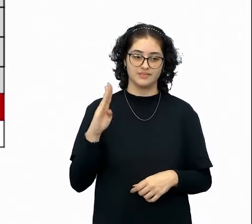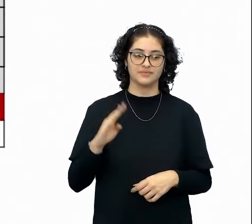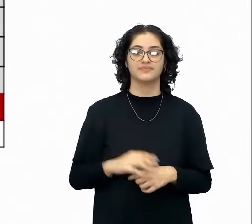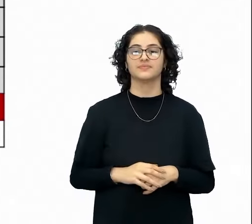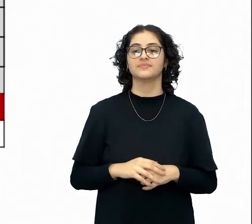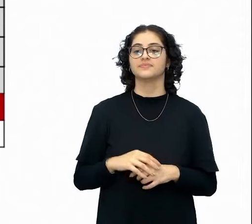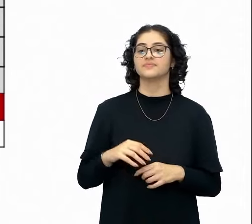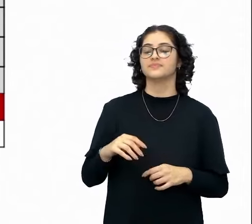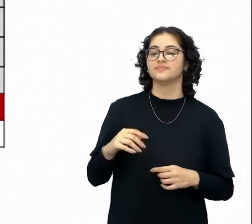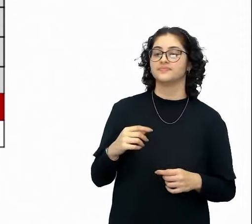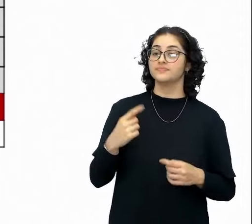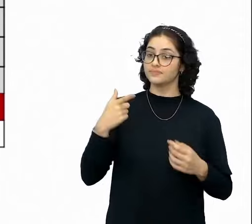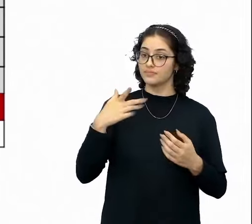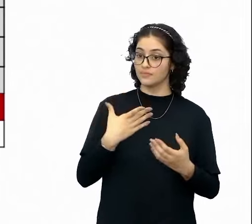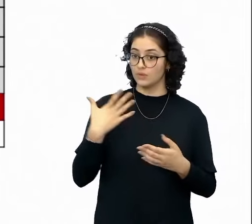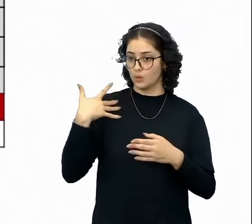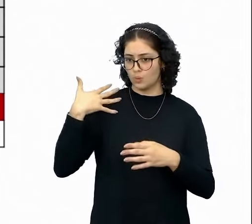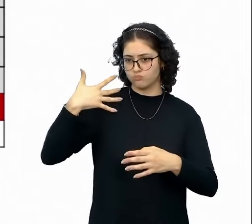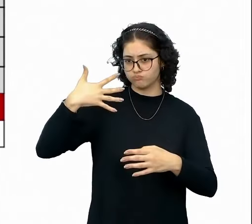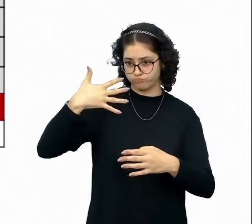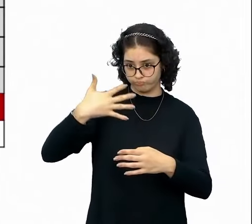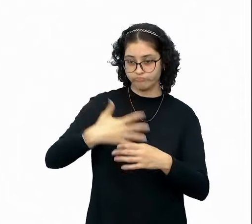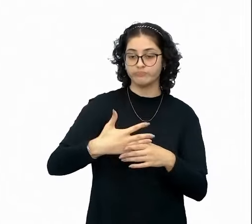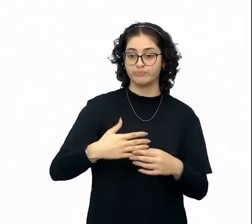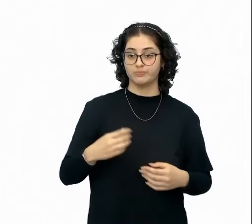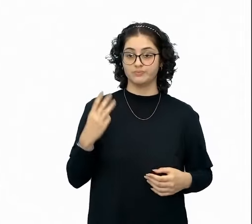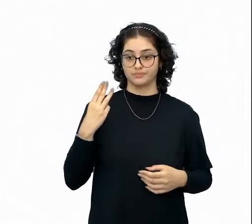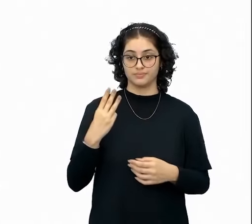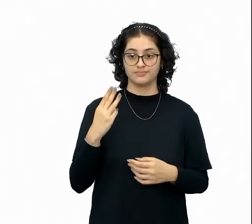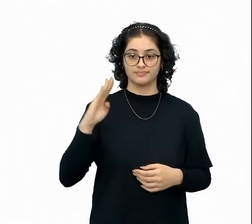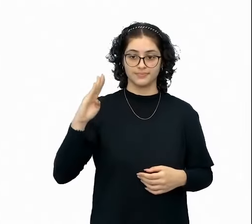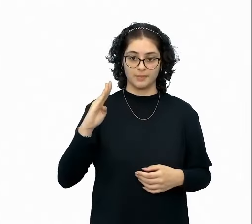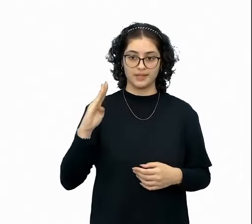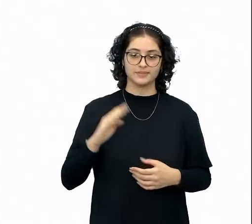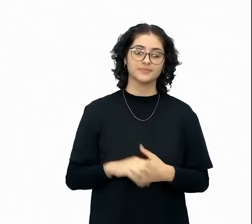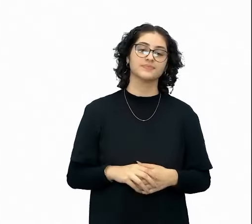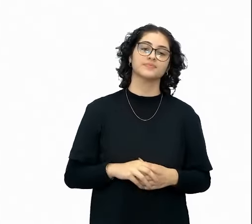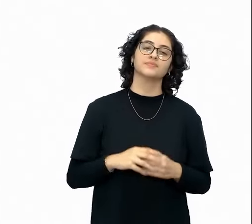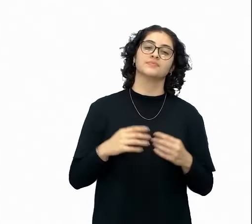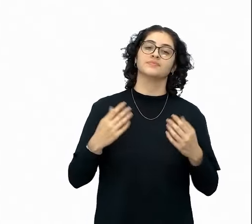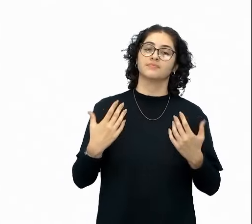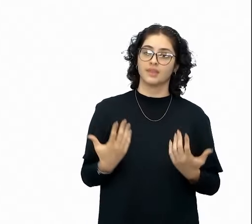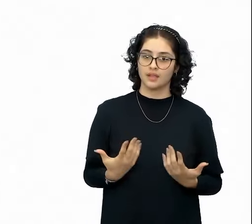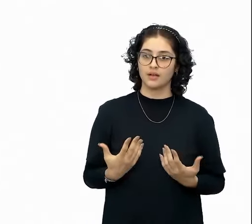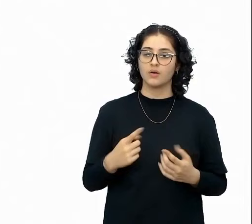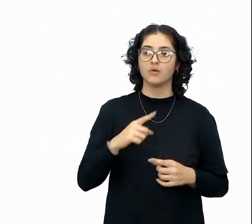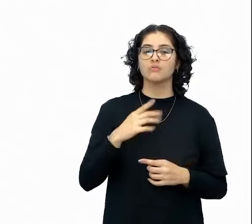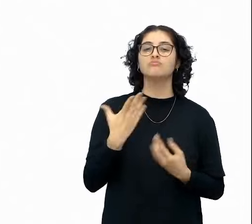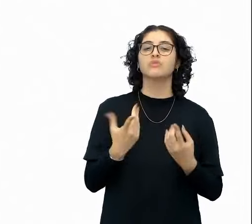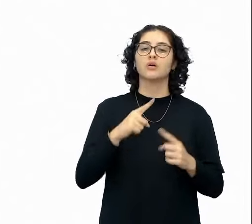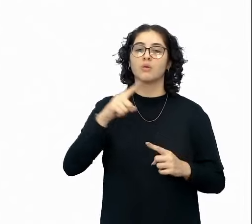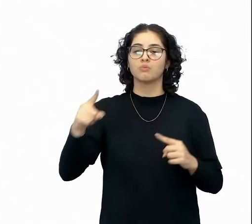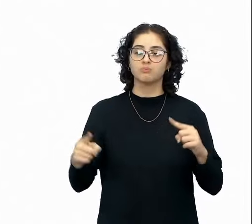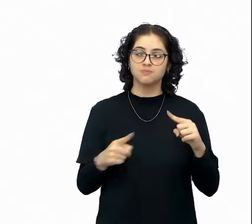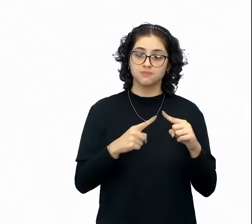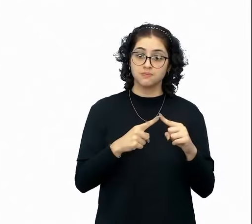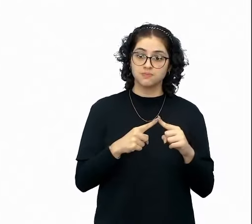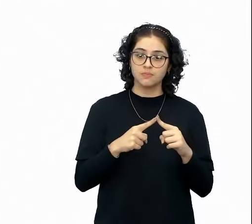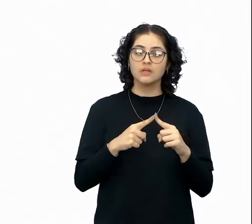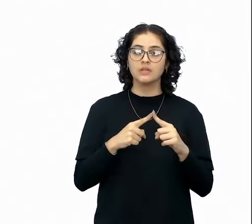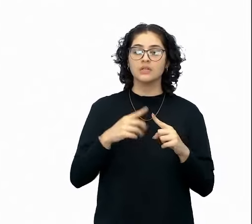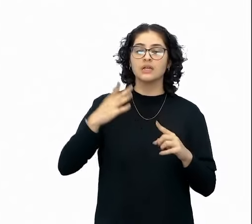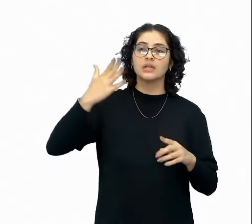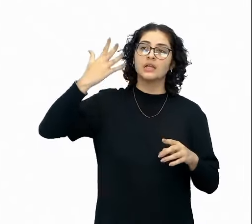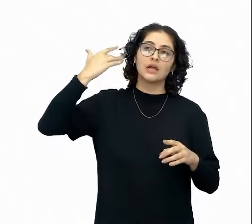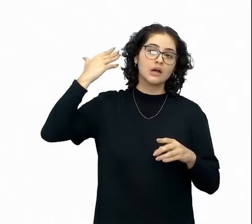Essa já a sequência do terceiro bimestre. Bom, as nossas intenções é revisitar os principais